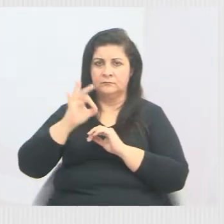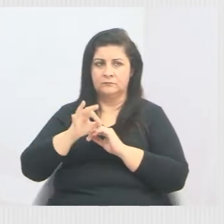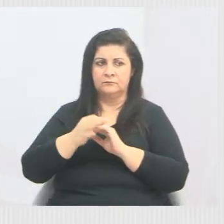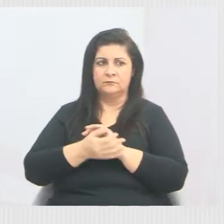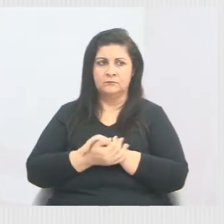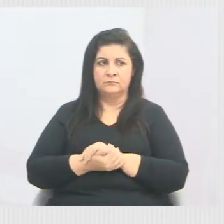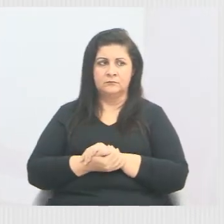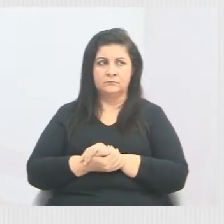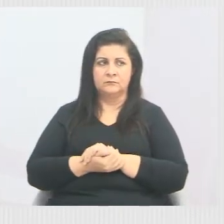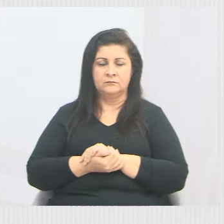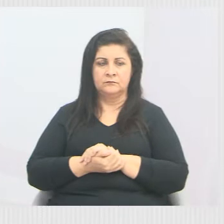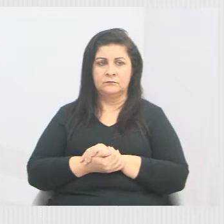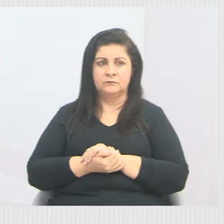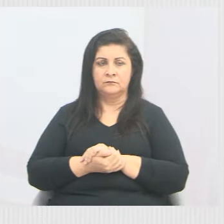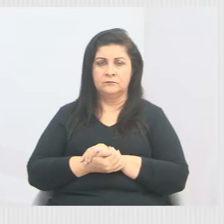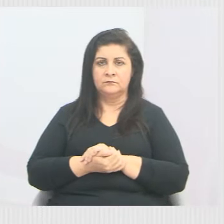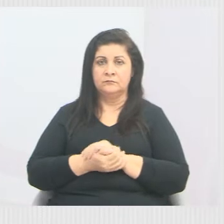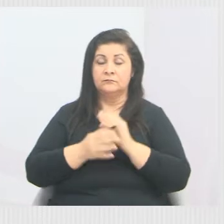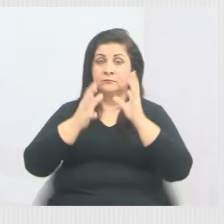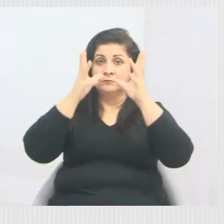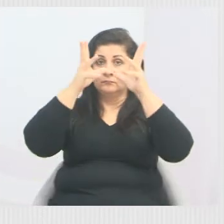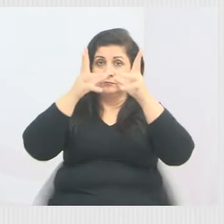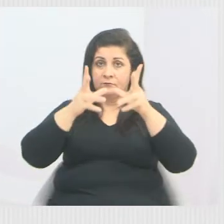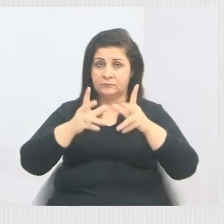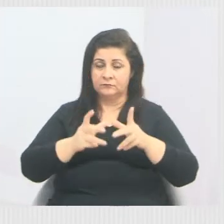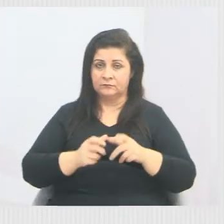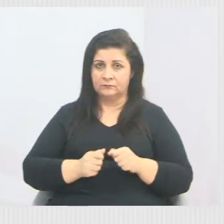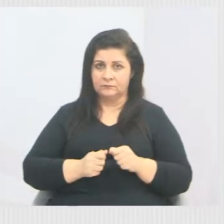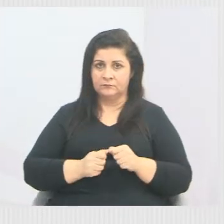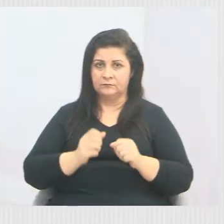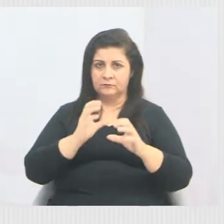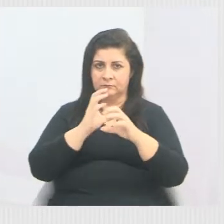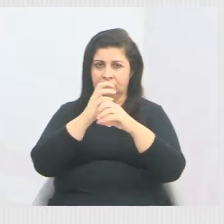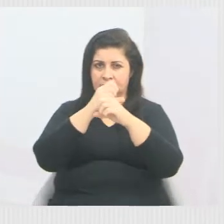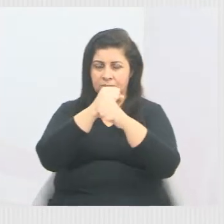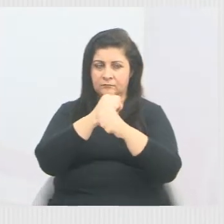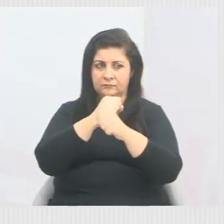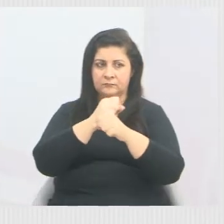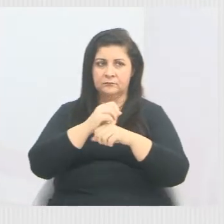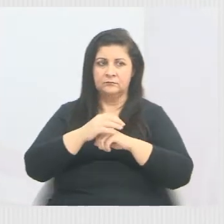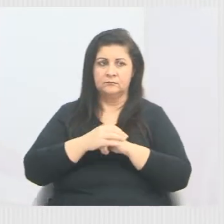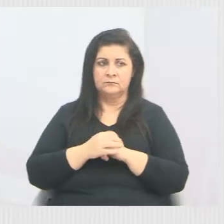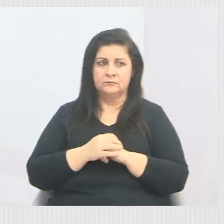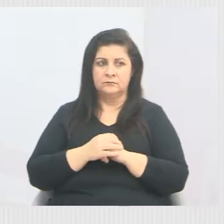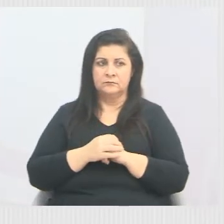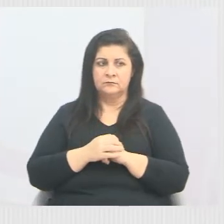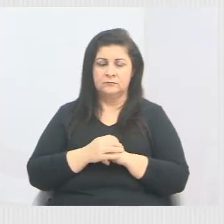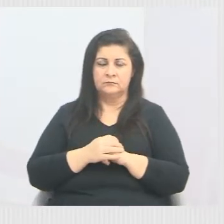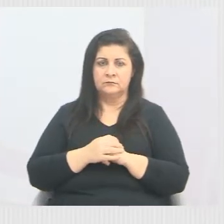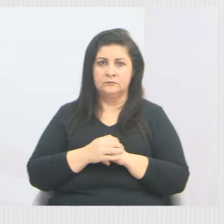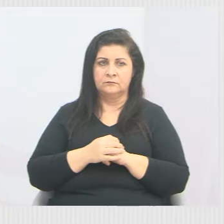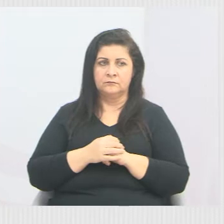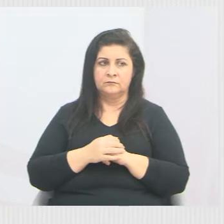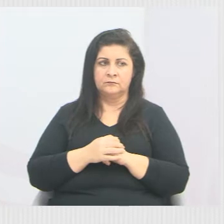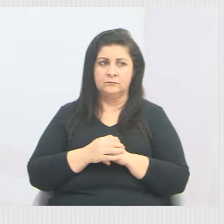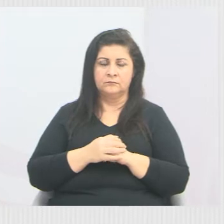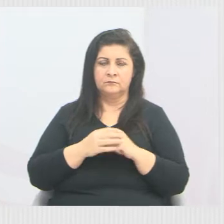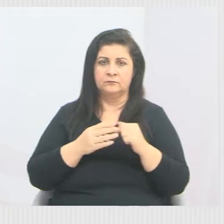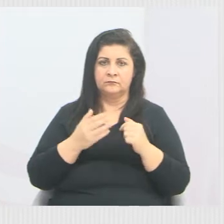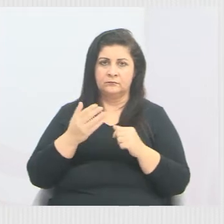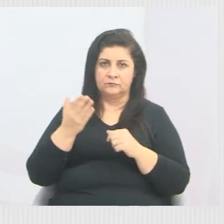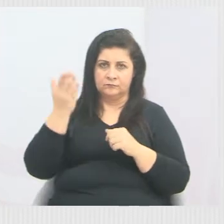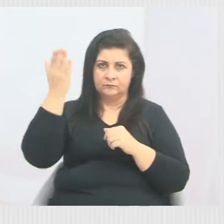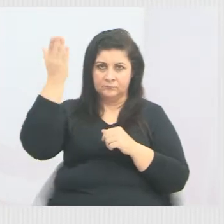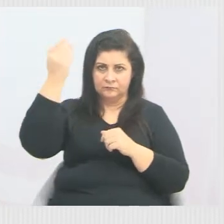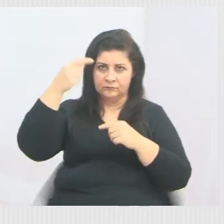23,68%. Se vocês olharem agora, temos aqui a soma do subtotal 1 e 2, que seria o quadro